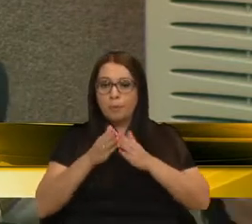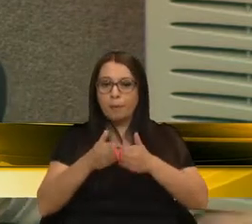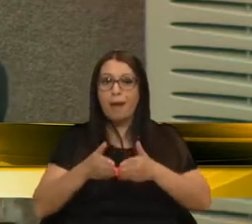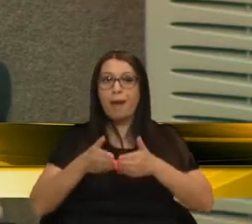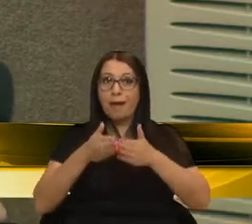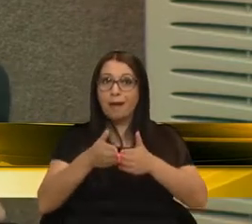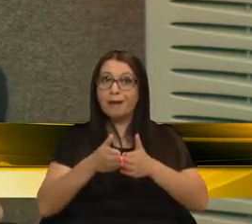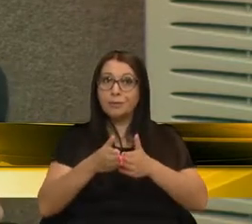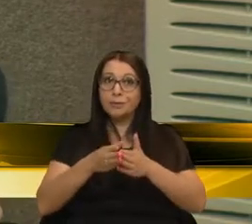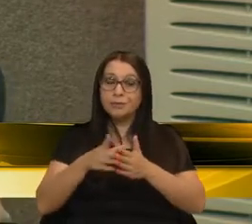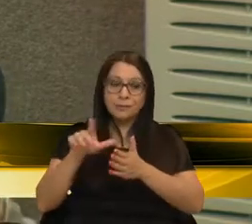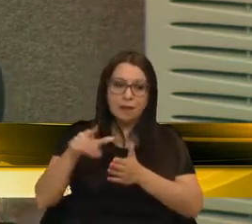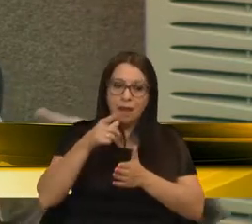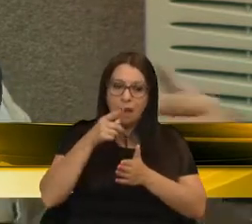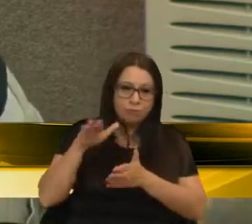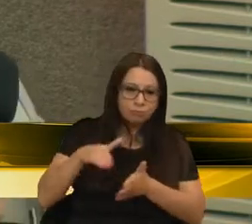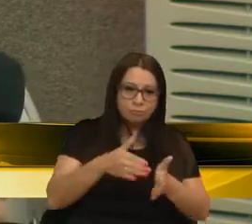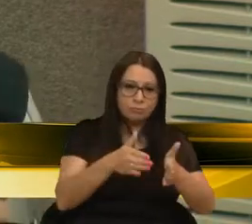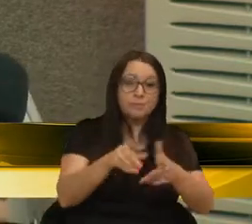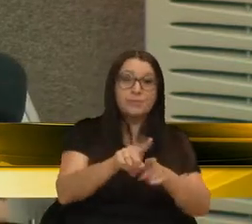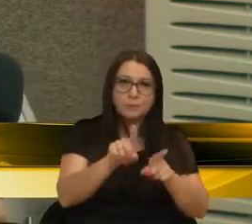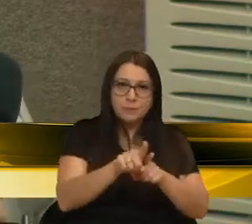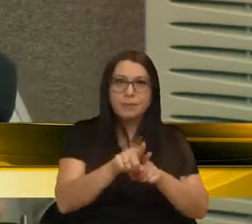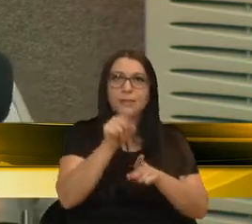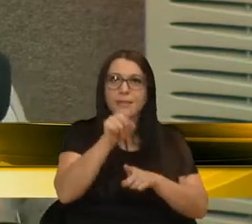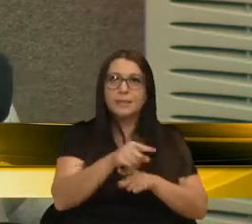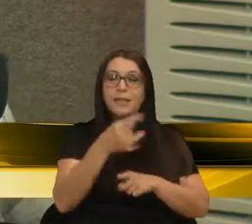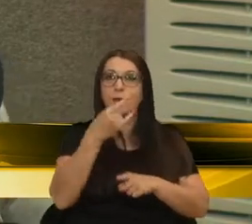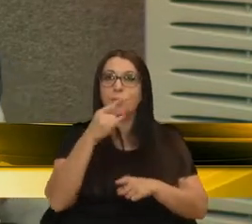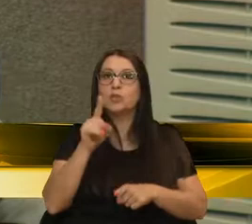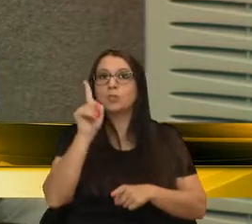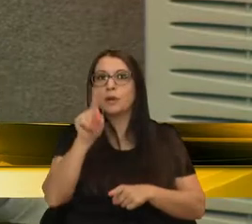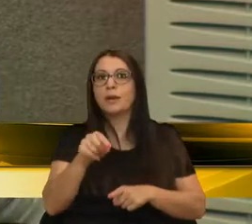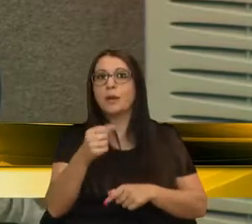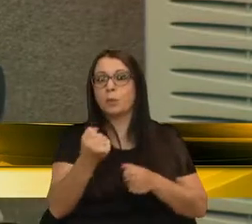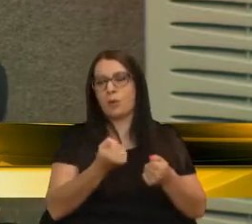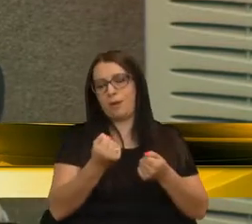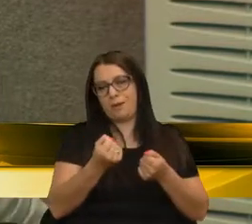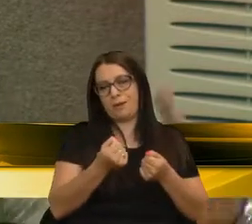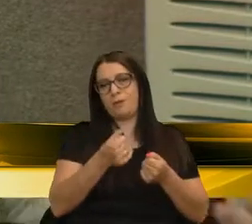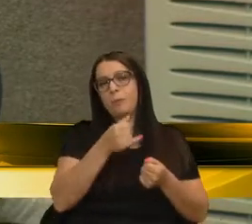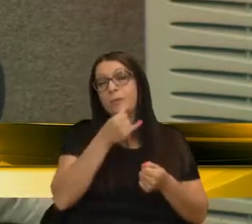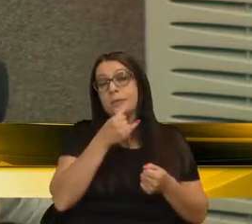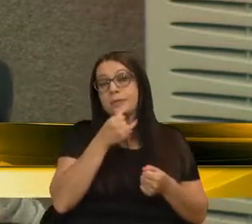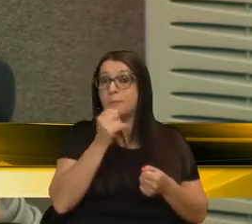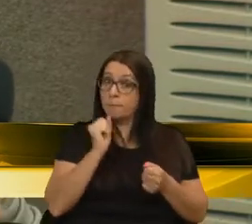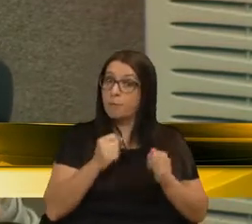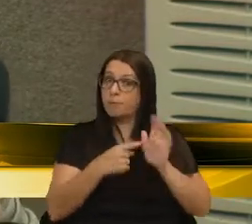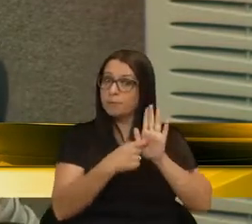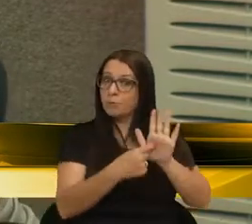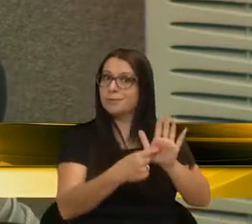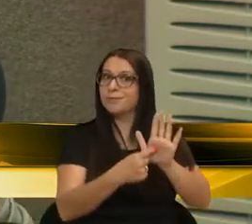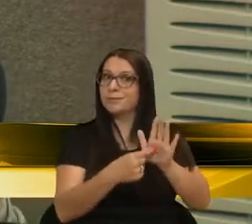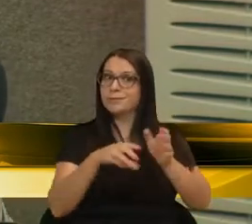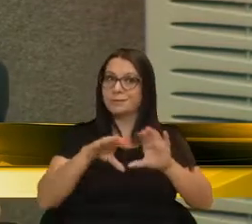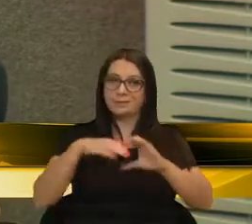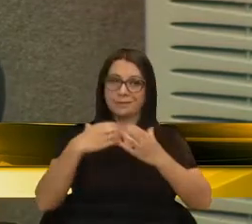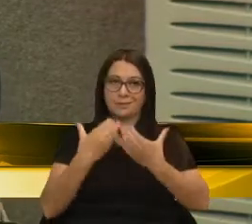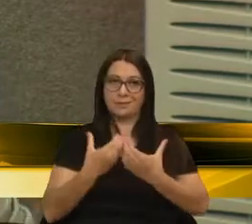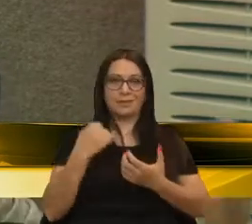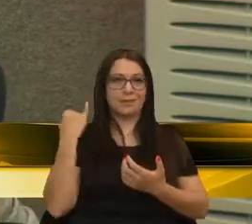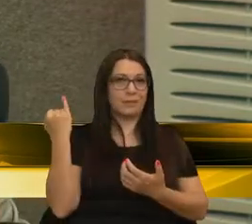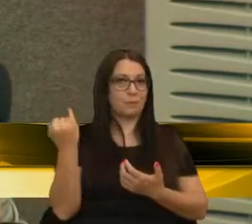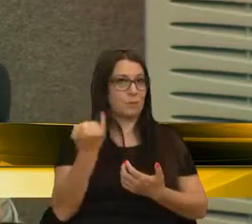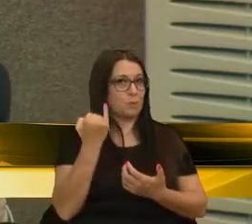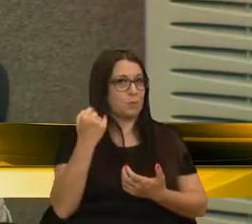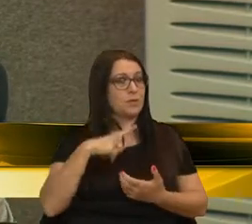córregos que circundam Amsterdã, e a última alternativa é o veículo. Então, são exemplos que a gente pode trazer aqui e mostrar para a comunidade a importância que